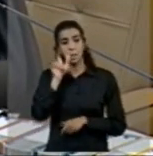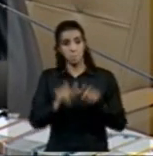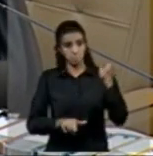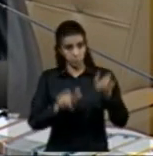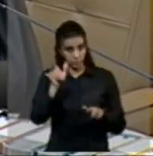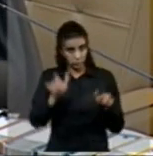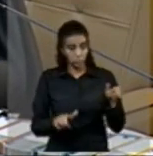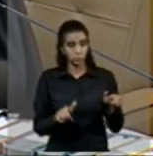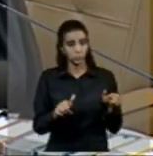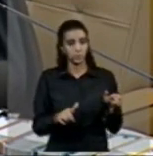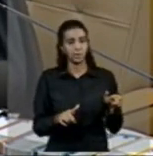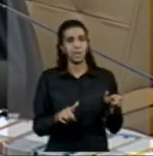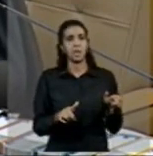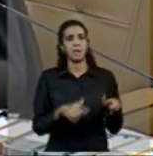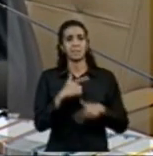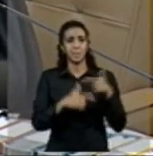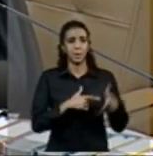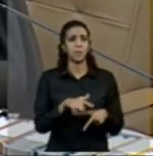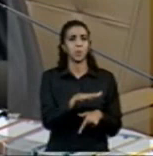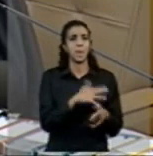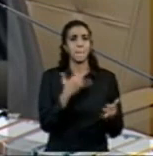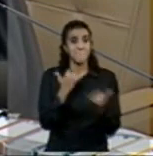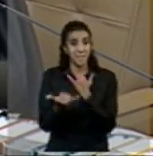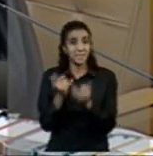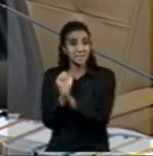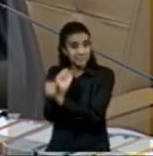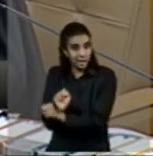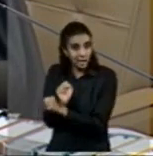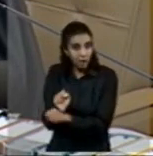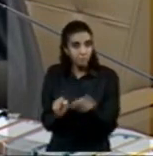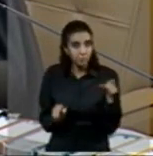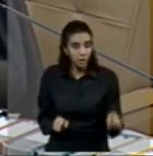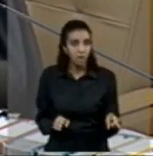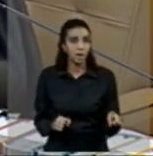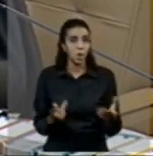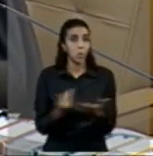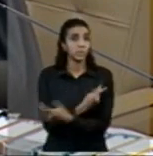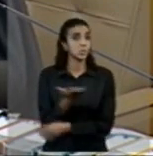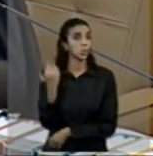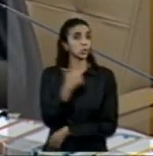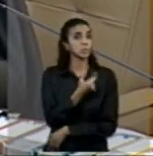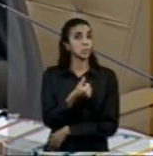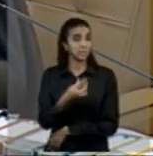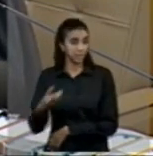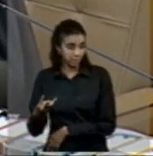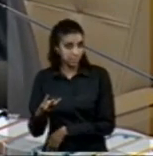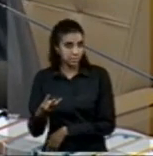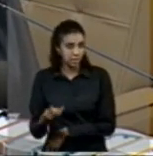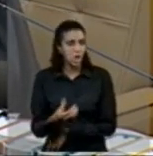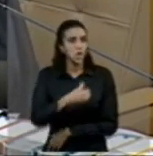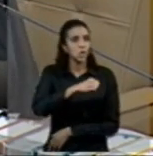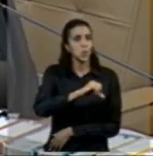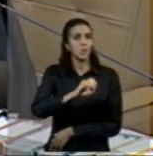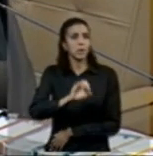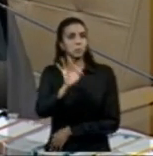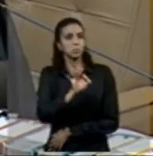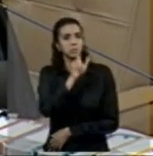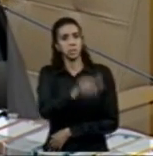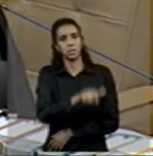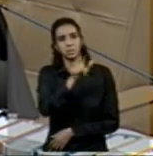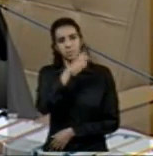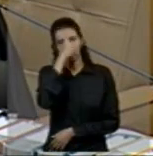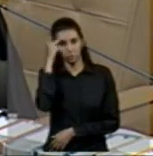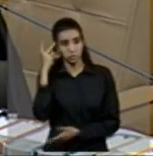reduzidos a condições análogas à de escravo, ocorridos no ano de 2013, 90% dos